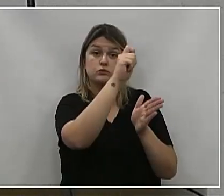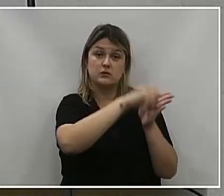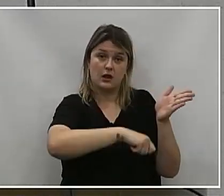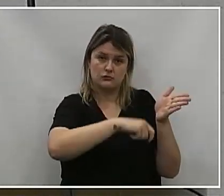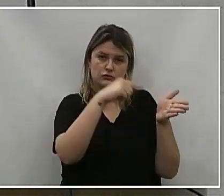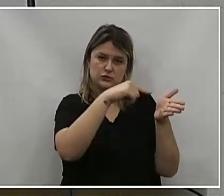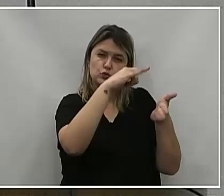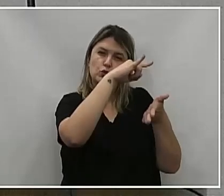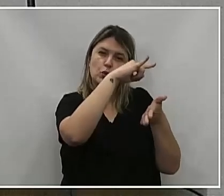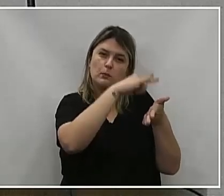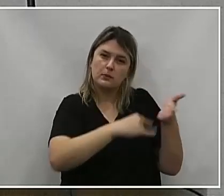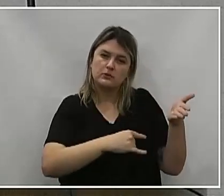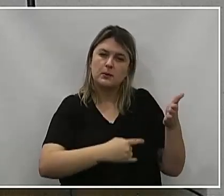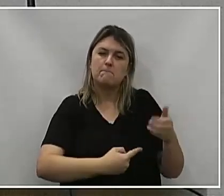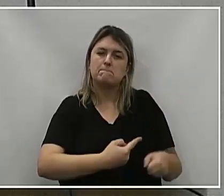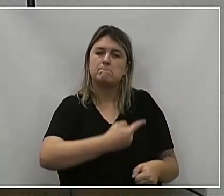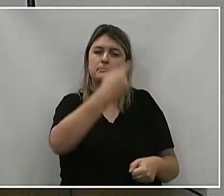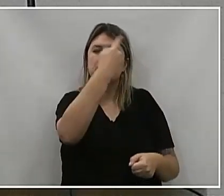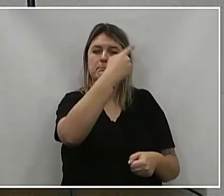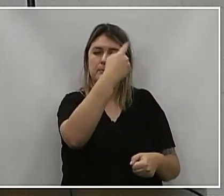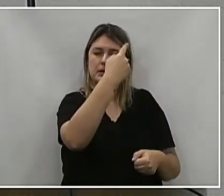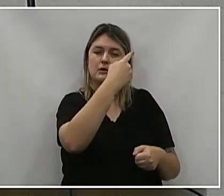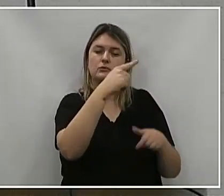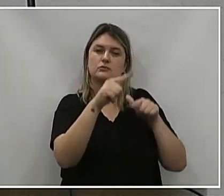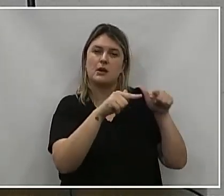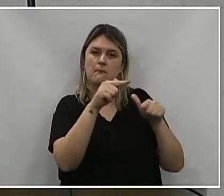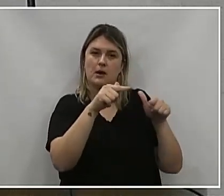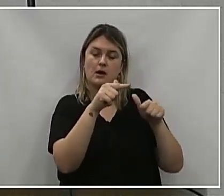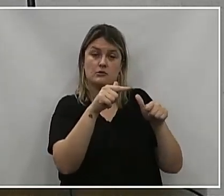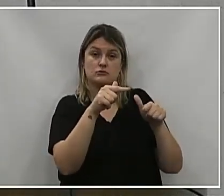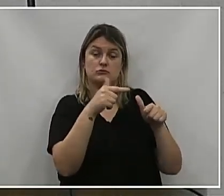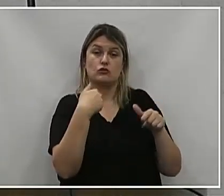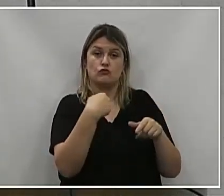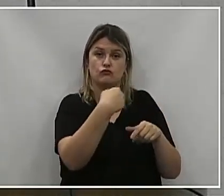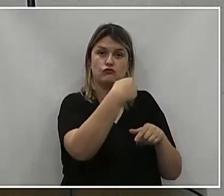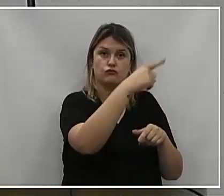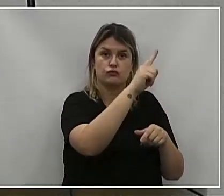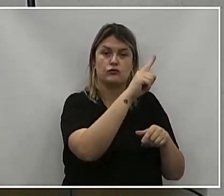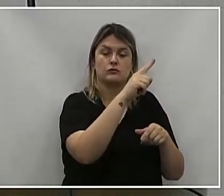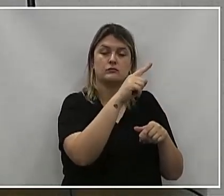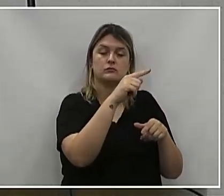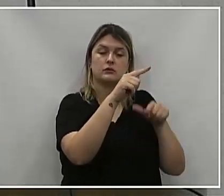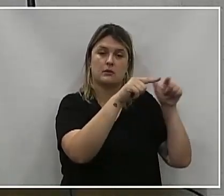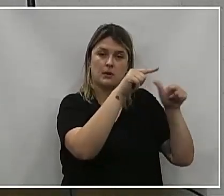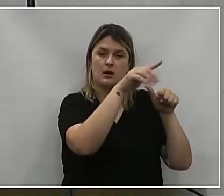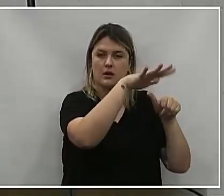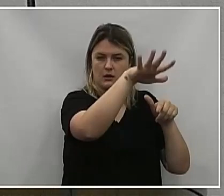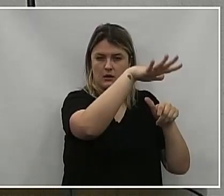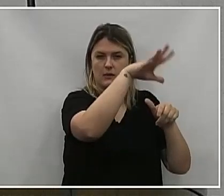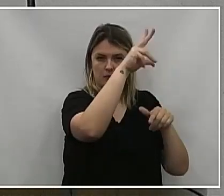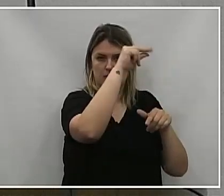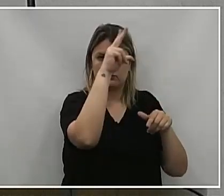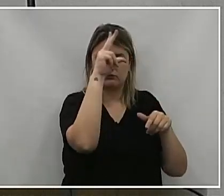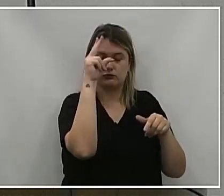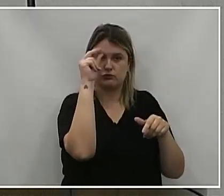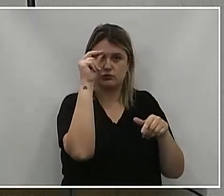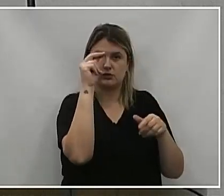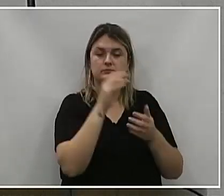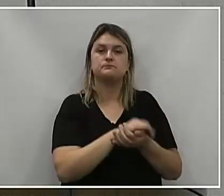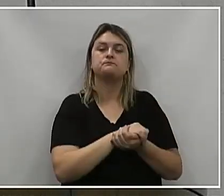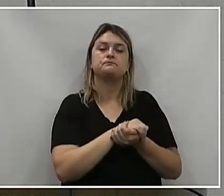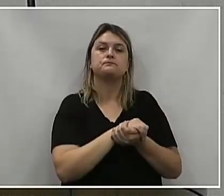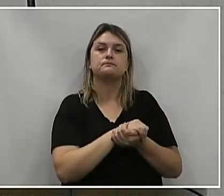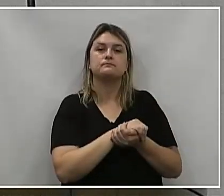esse contrato foi a primeira missão que eu recebi quando eu fui convidado para fazer parte do corpo